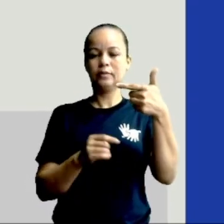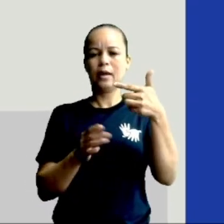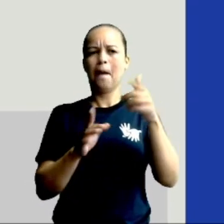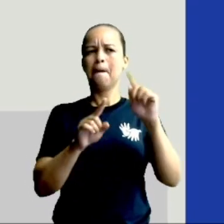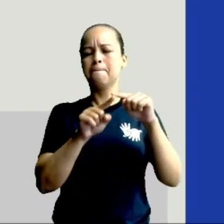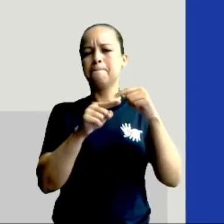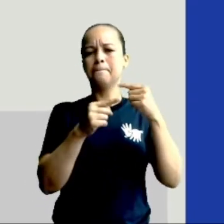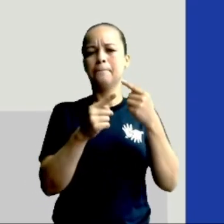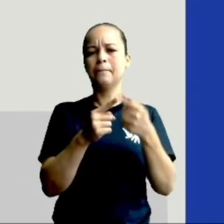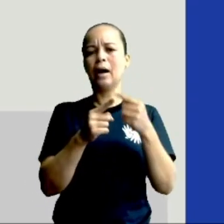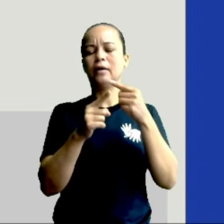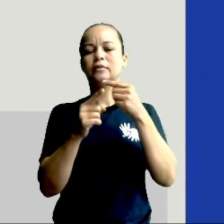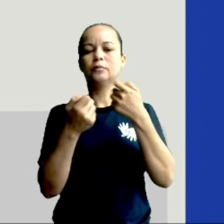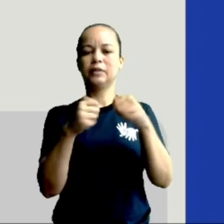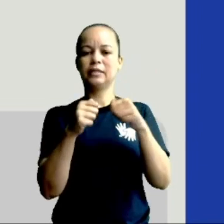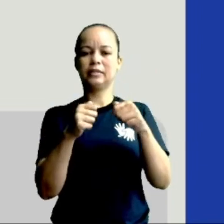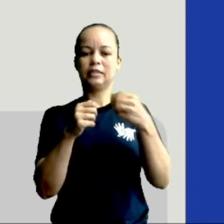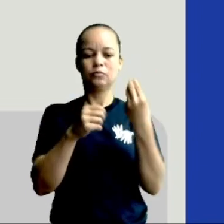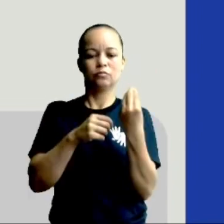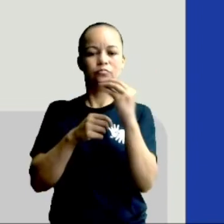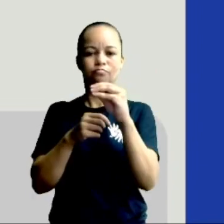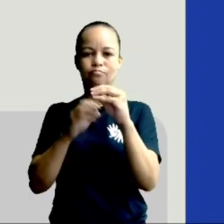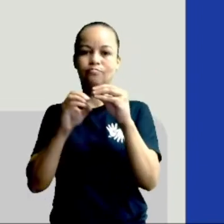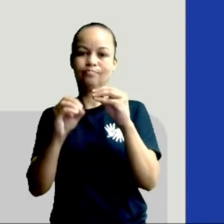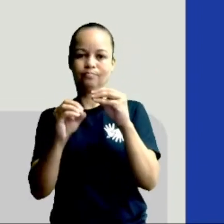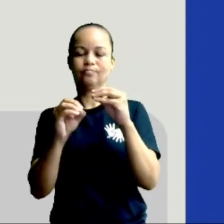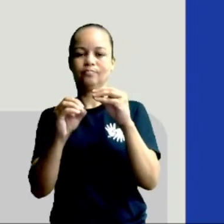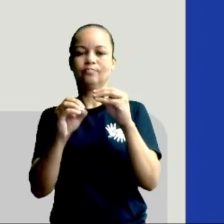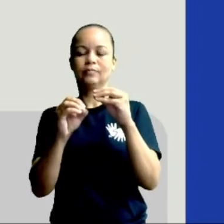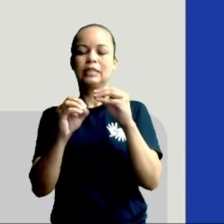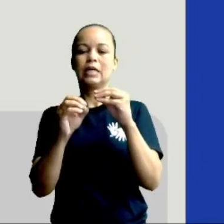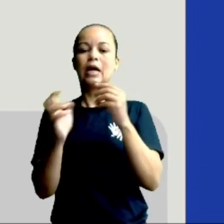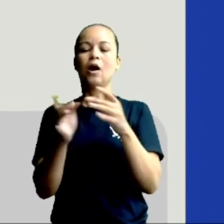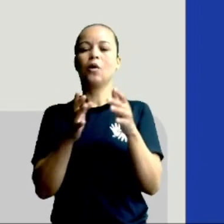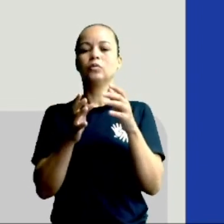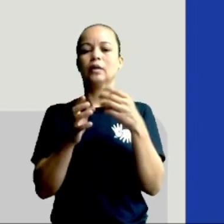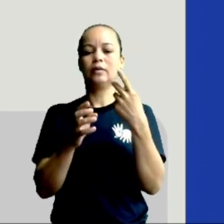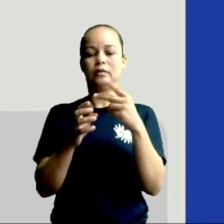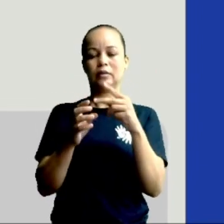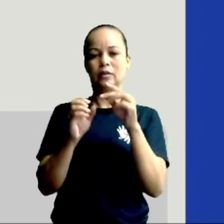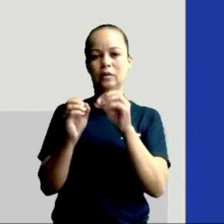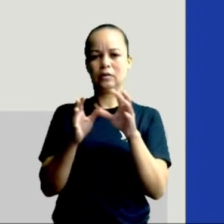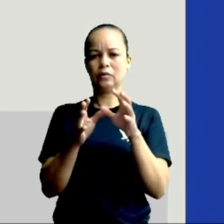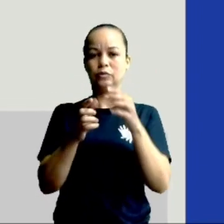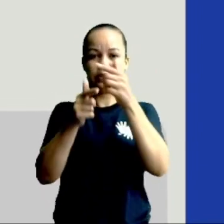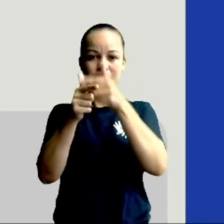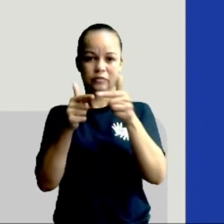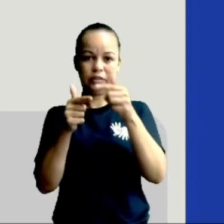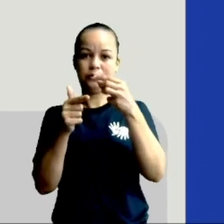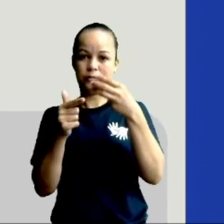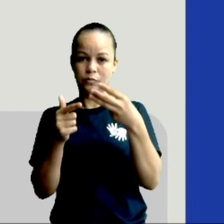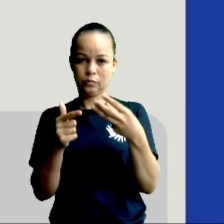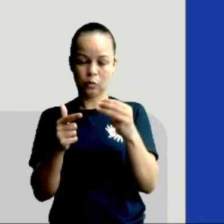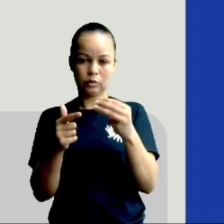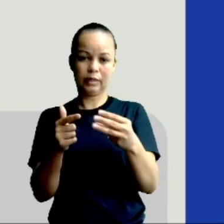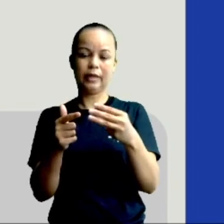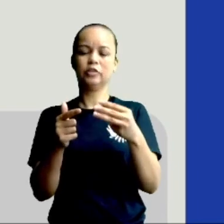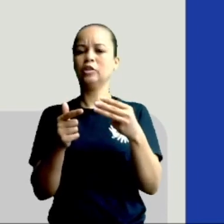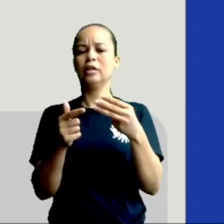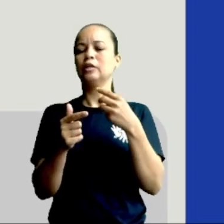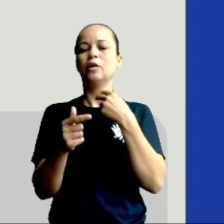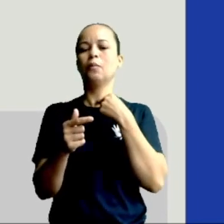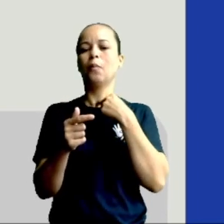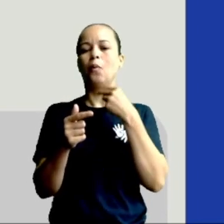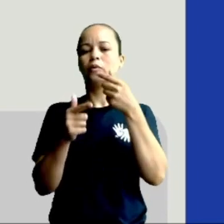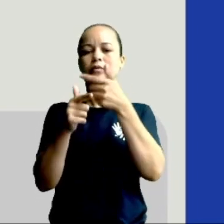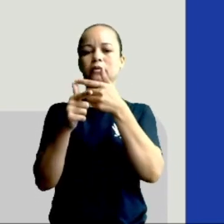Mas eu preciso acrescentar o 0, tá? Porque o 0 que está aí, mesmo ele não sendo divisível por 3, porque 0 eu não posso